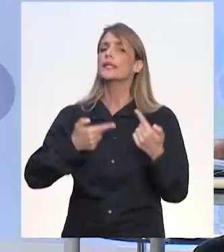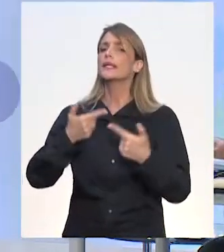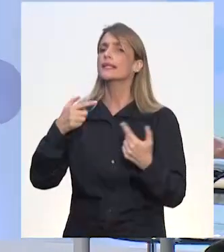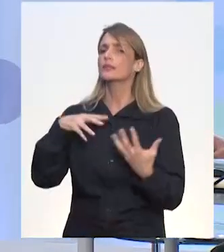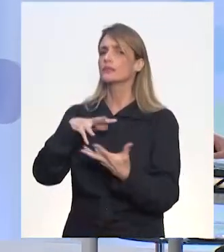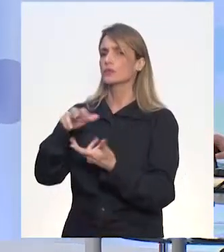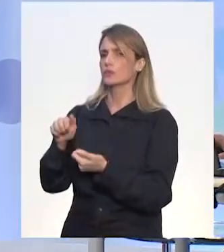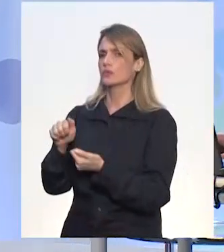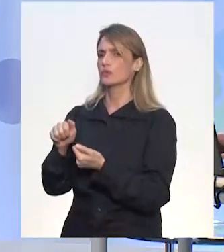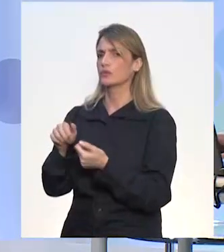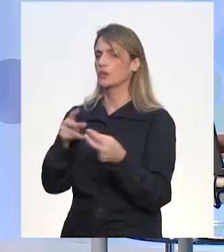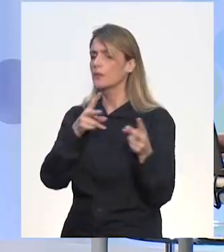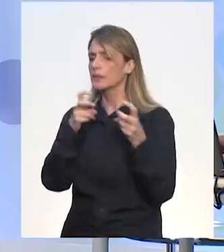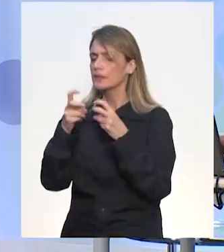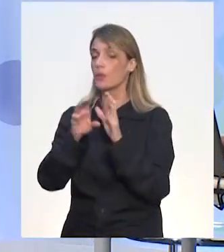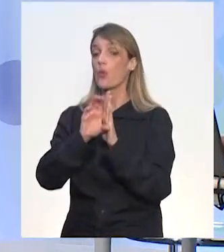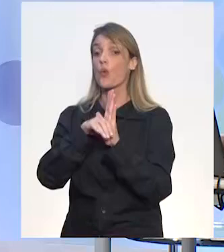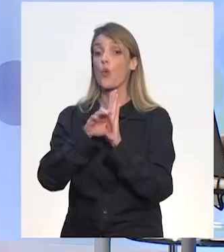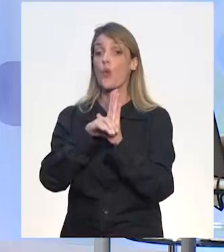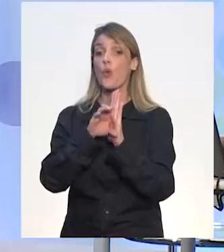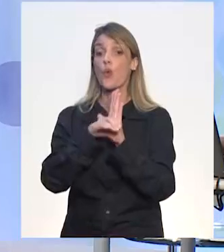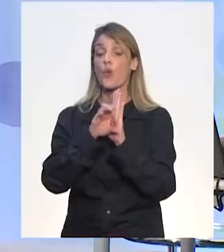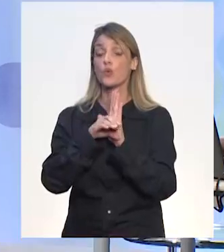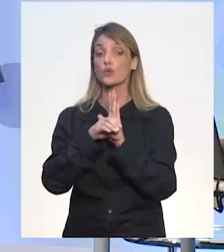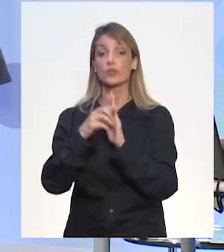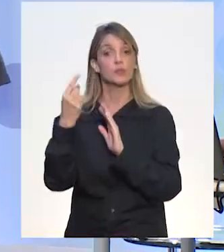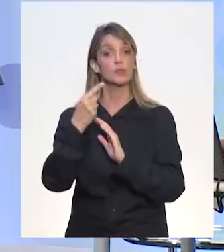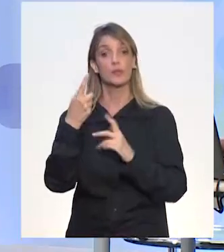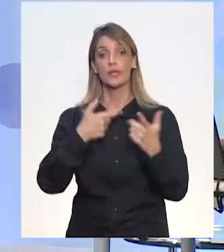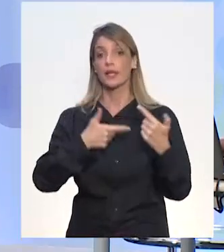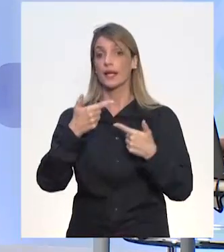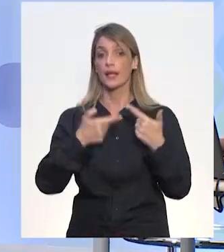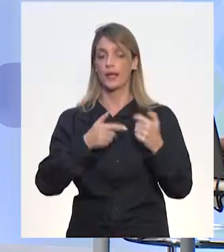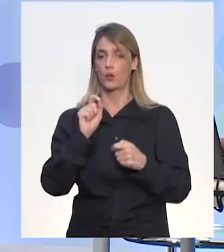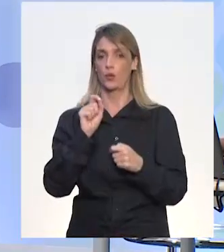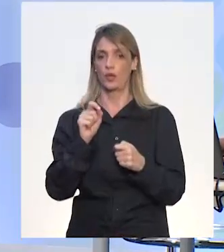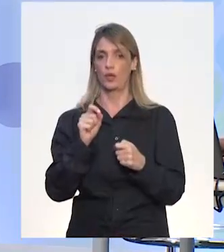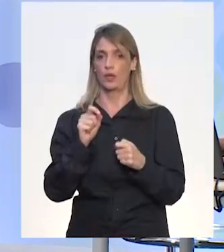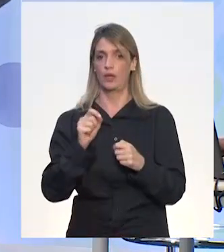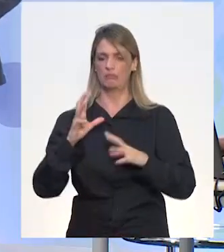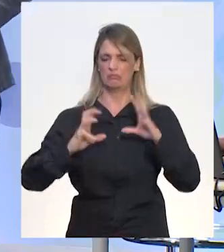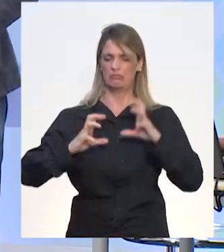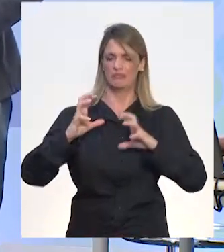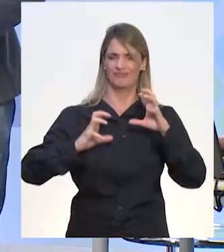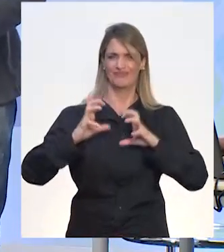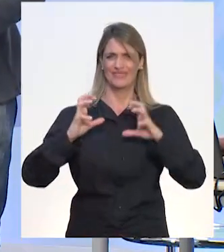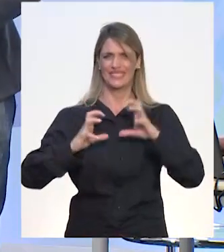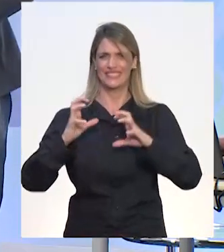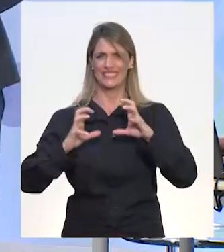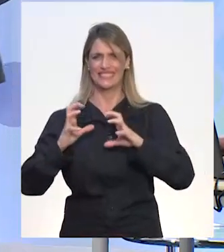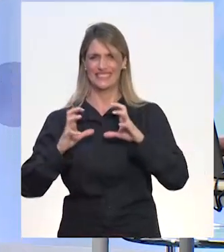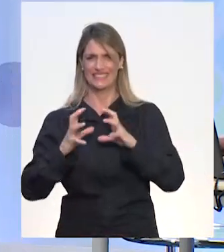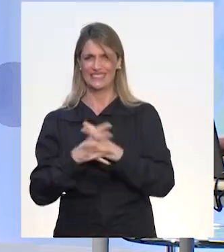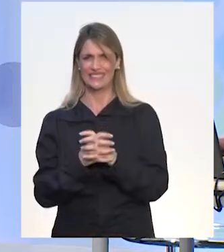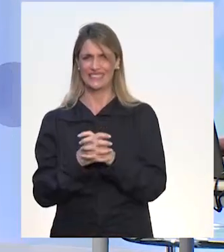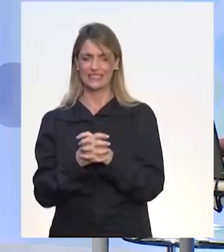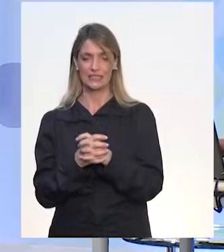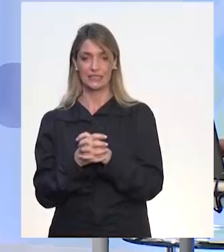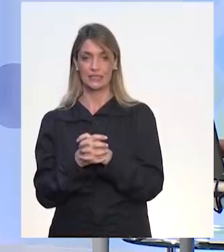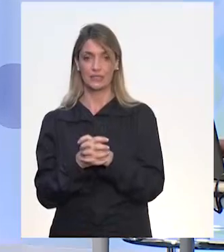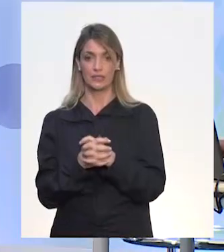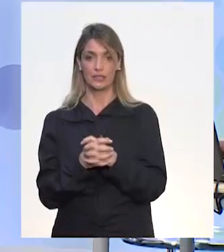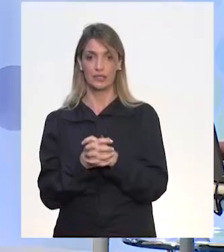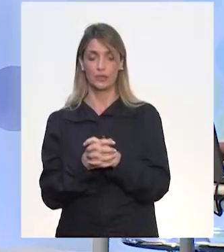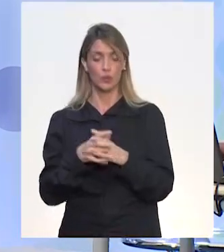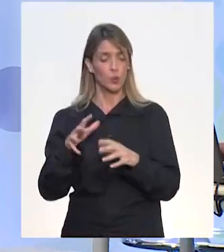Do ponto de vista conceitual, a Primeira Guerra Mundial foi um conflito que envolveu simultaneamente